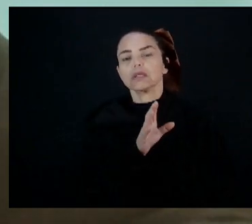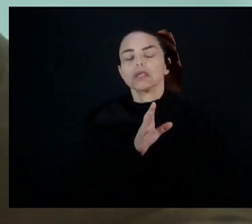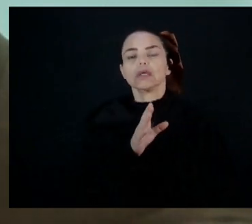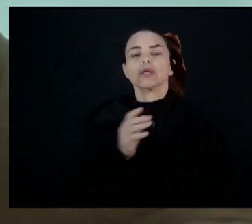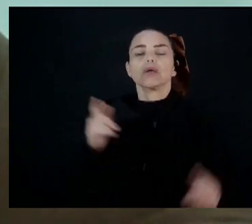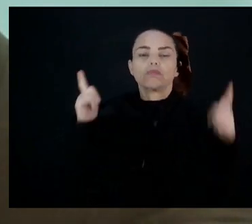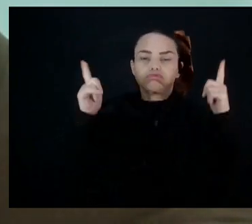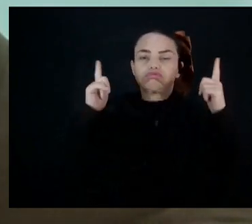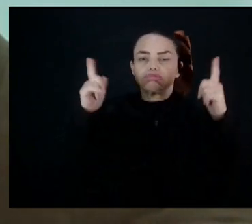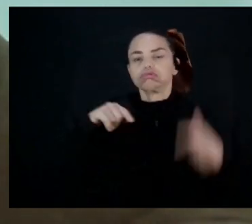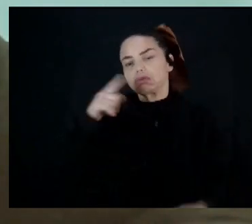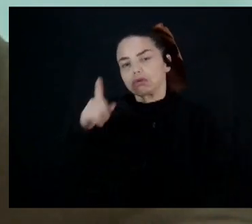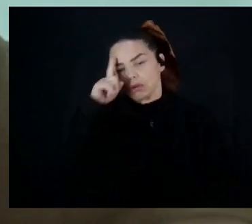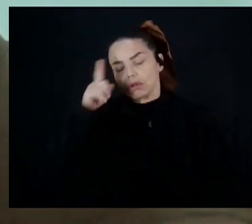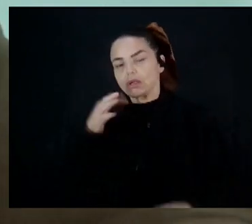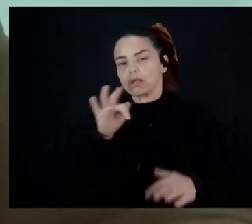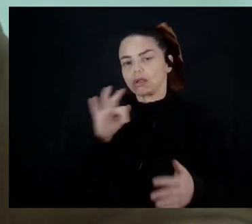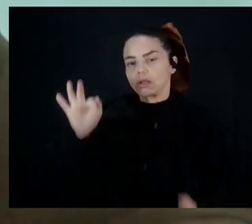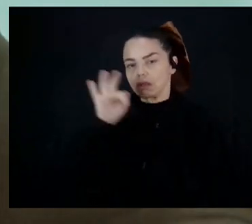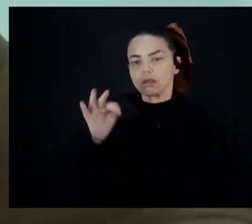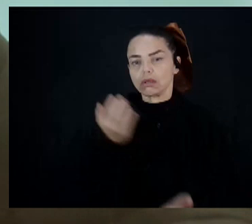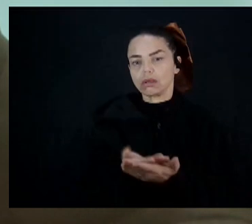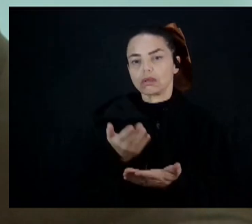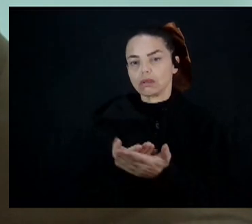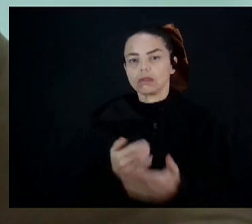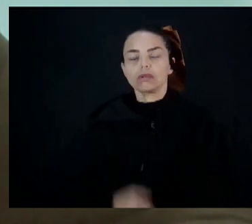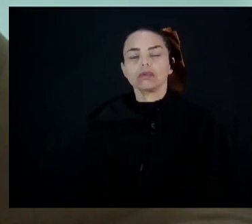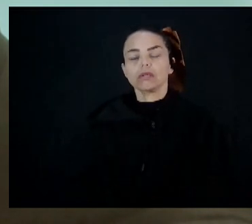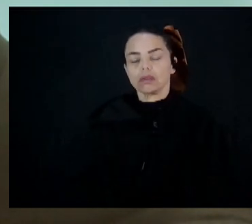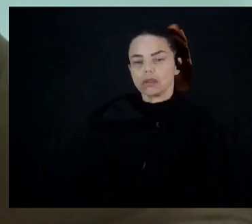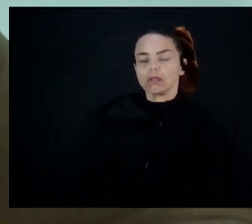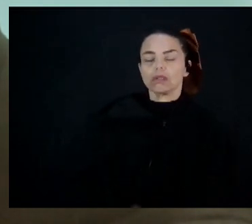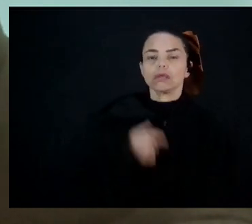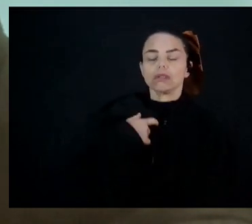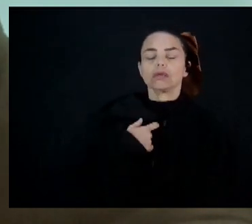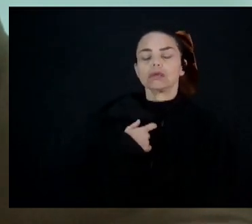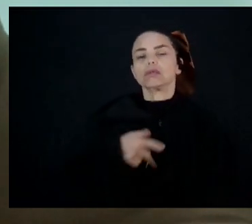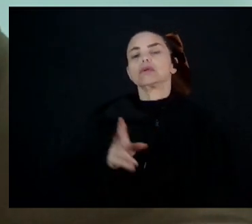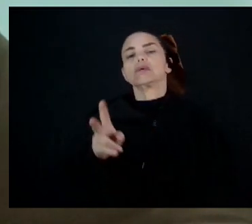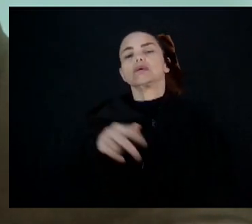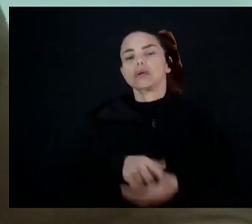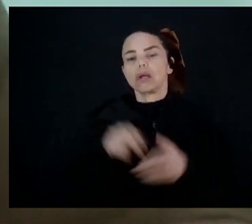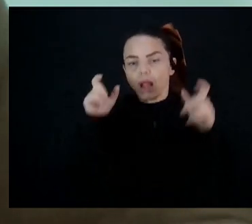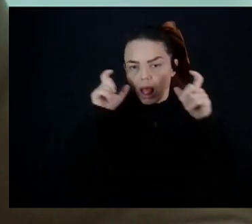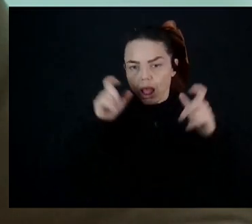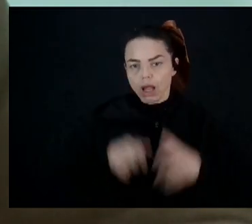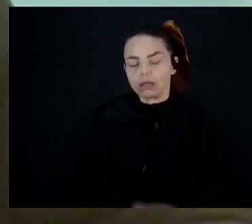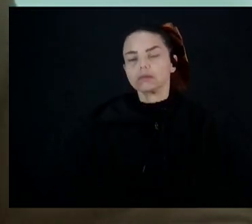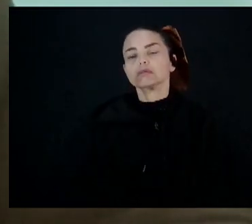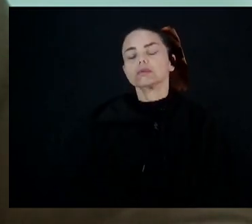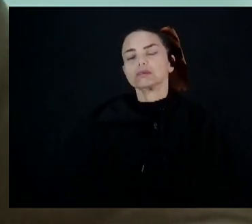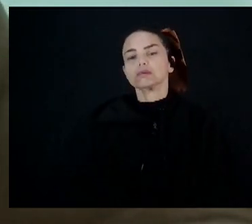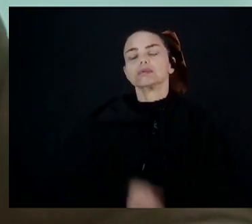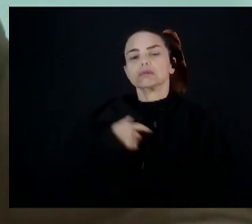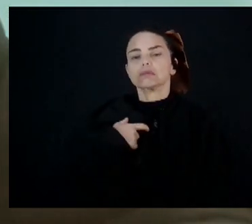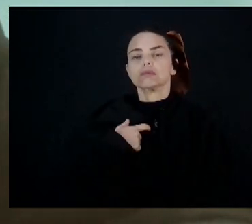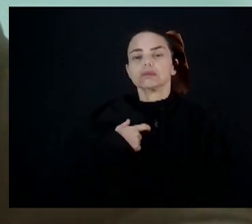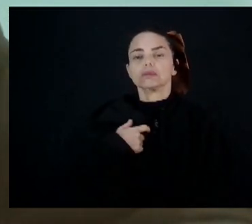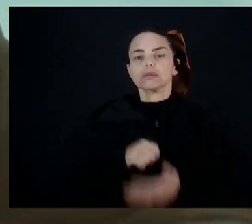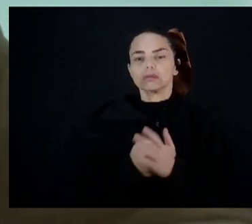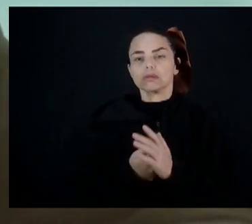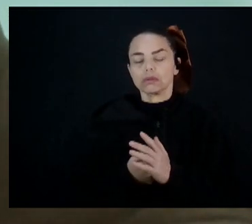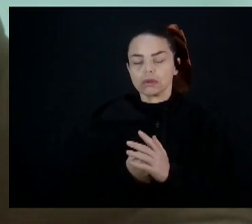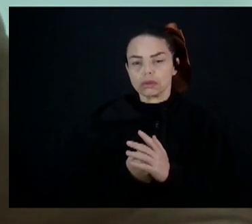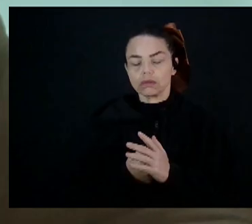tem que ir para a faculdade, tem que ir para a escola, e acabam usando essas drogas para se manter aí acordado, para não ter o efeito da privação de sono da